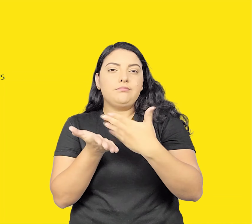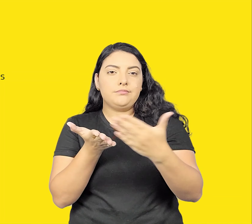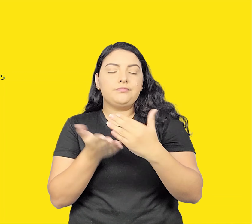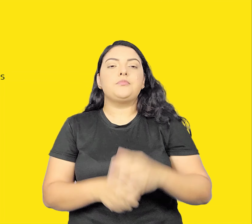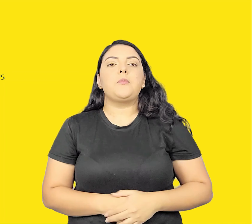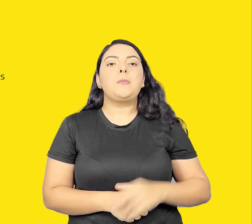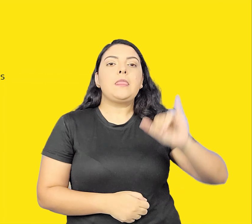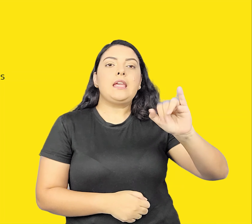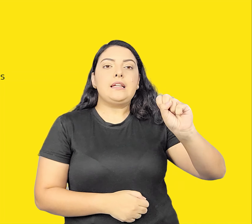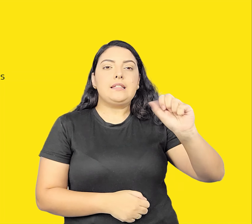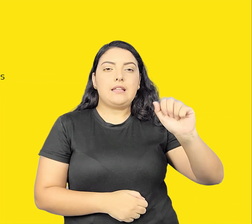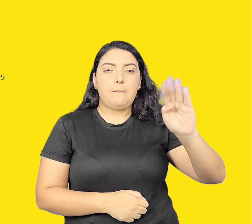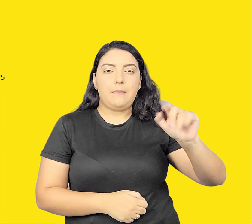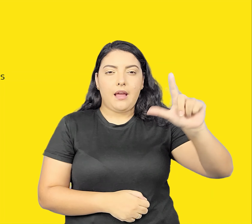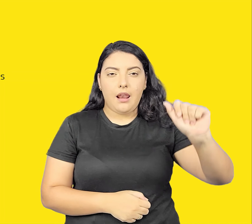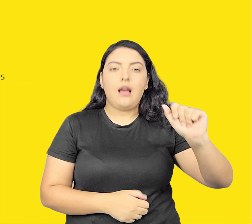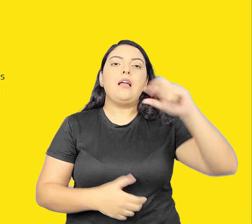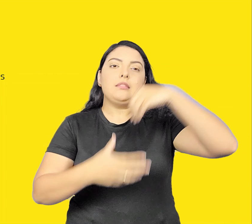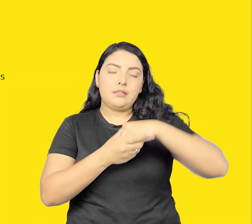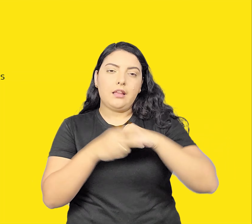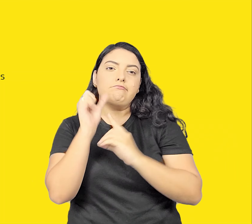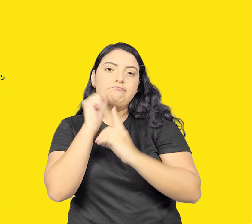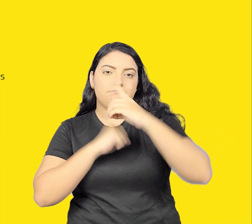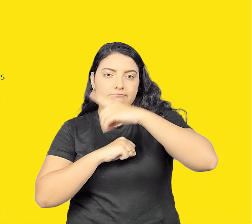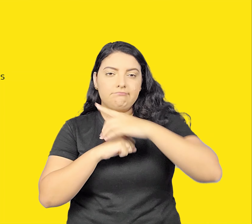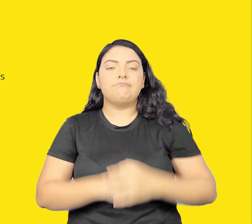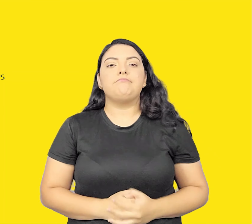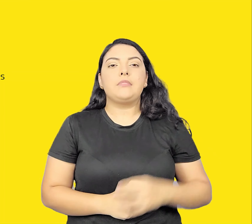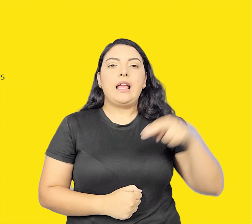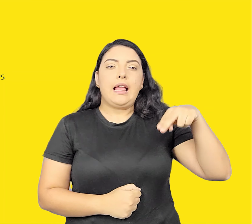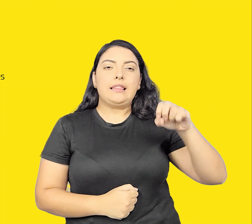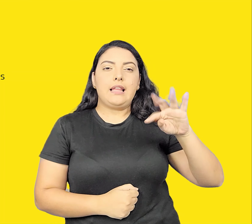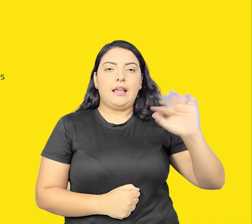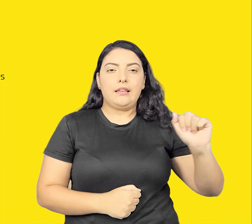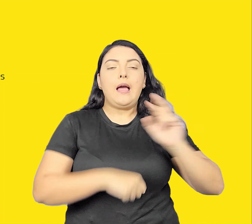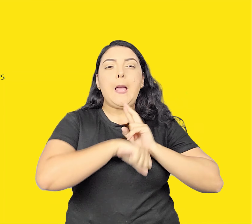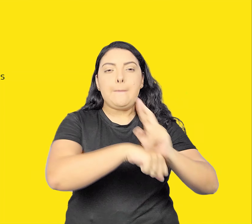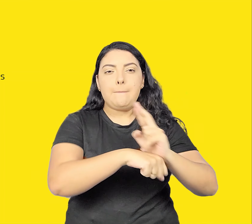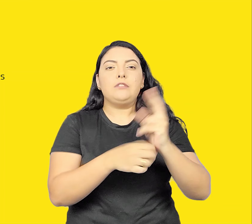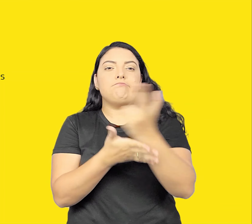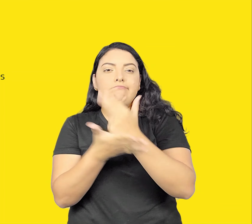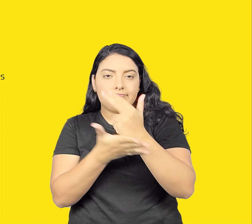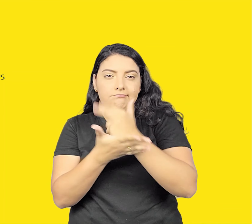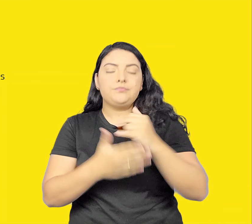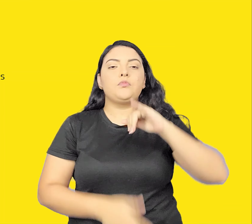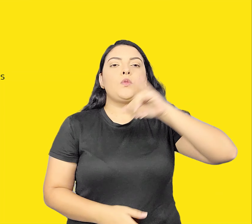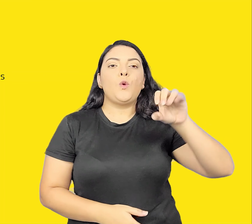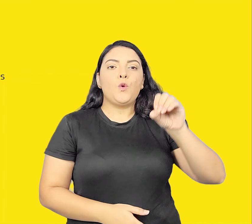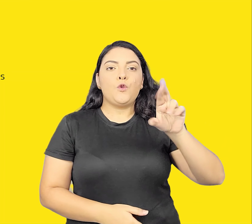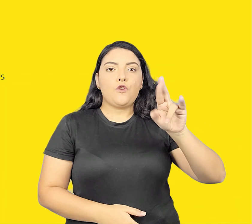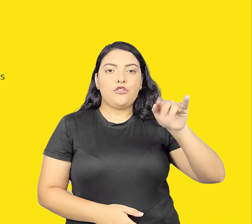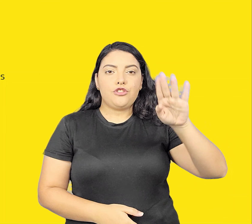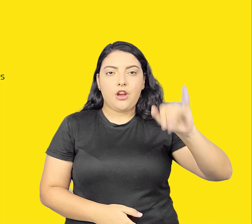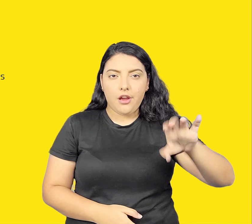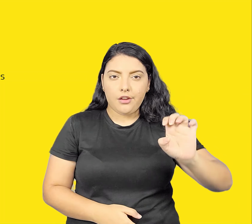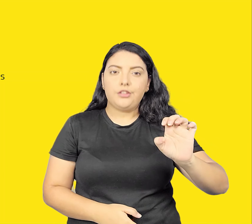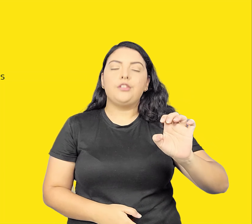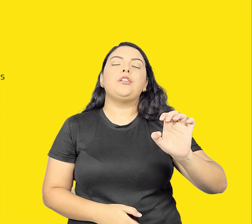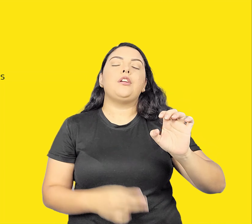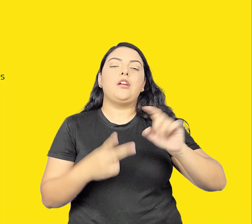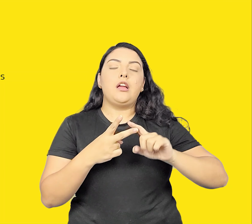Isabela Almeida Ilustração da Contra Capa Neta Ilustração de Apresentação Georgiane